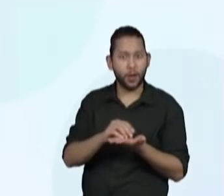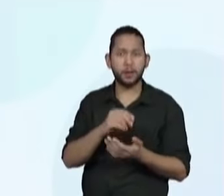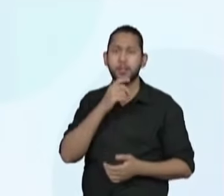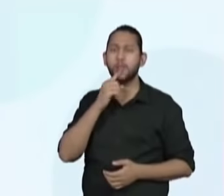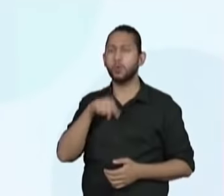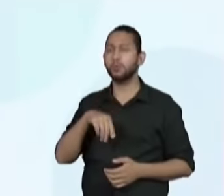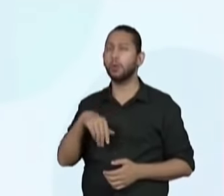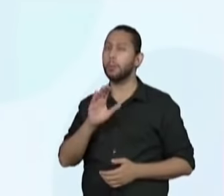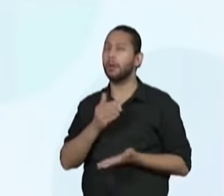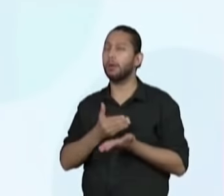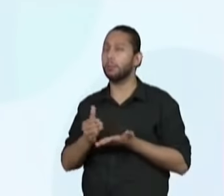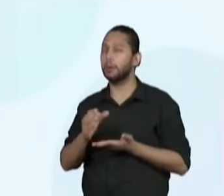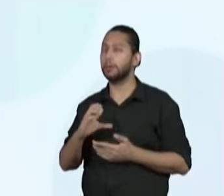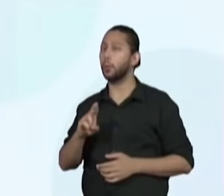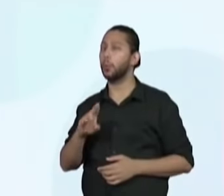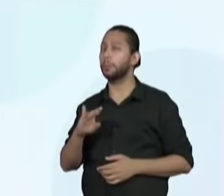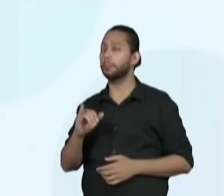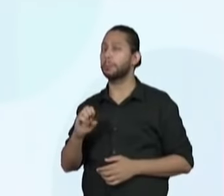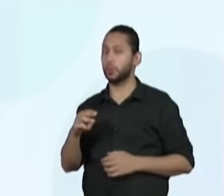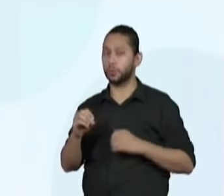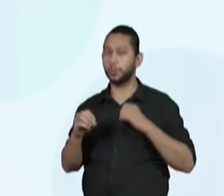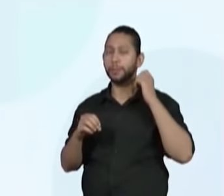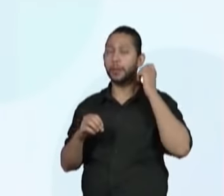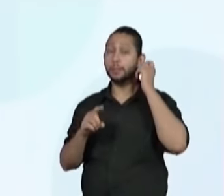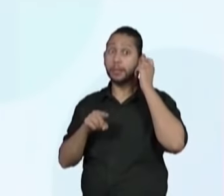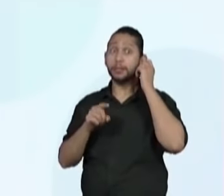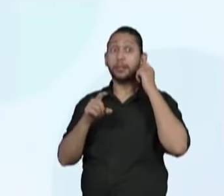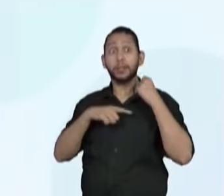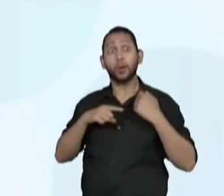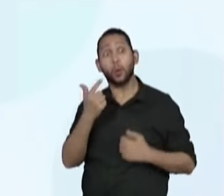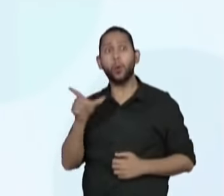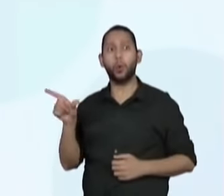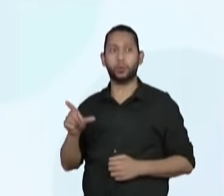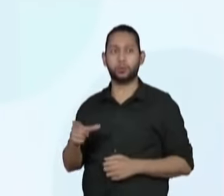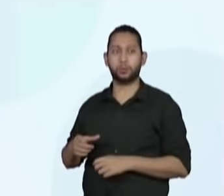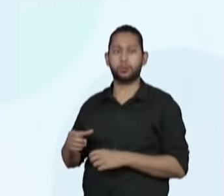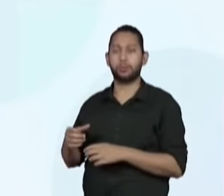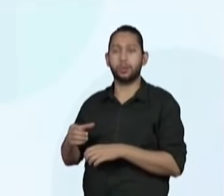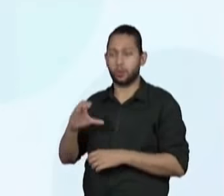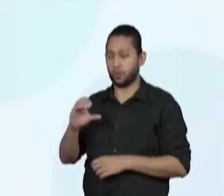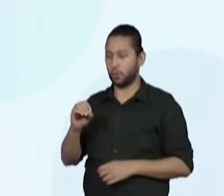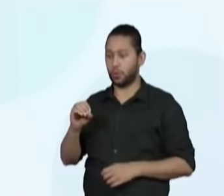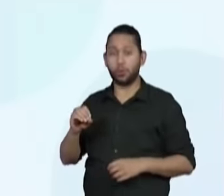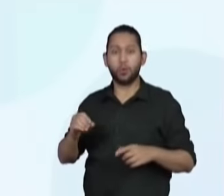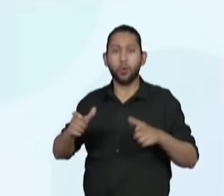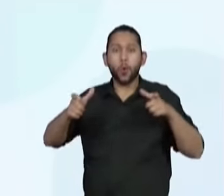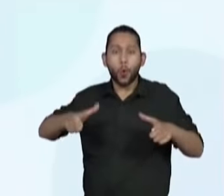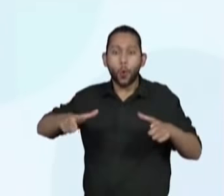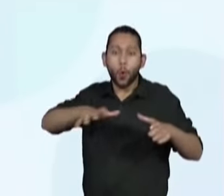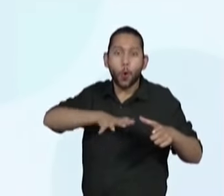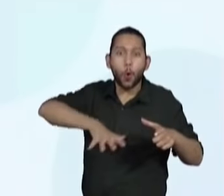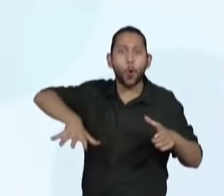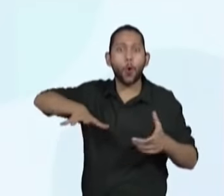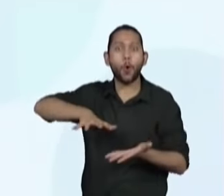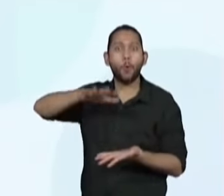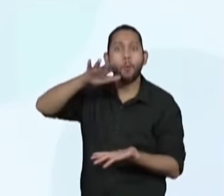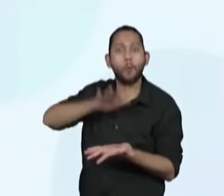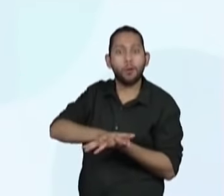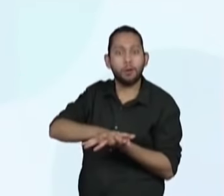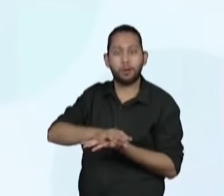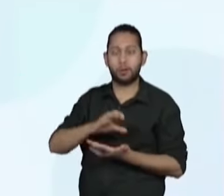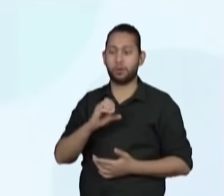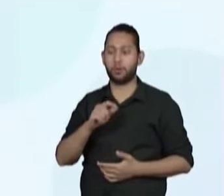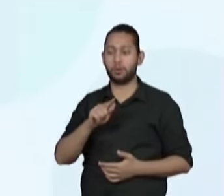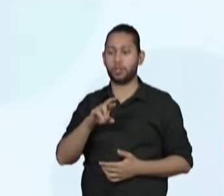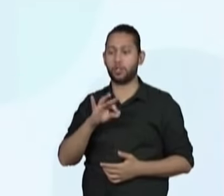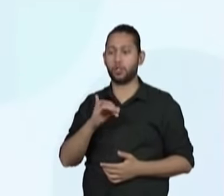fase do cubismo, tá? Então, gente, o concretismo, né, também se apropria muito da questão da geometrização das formas, né?